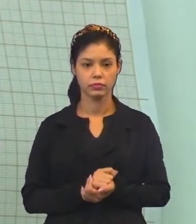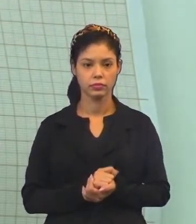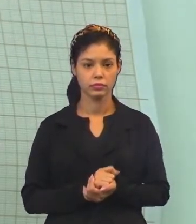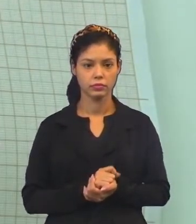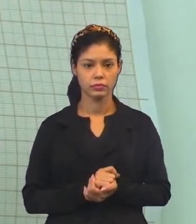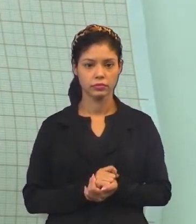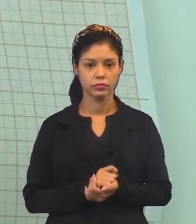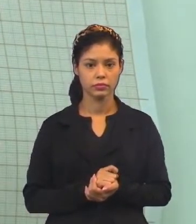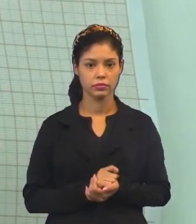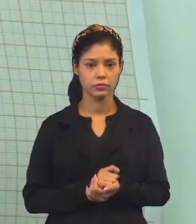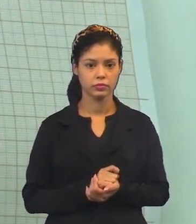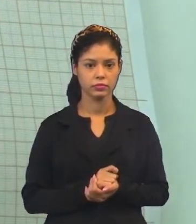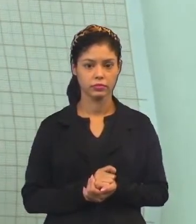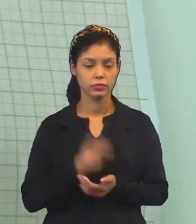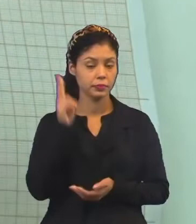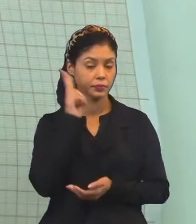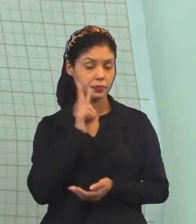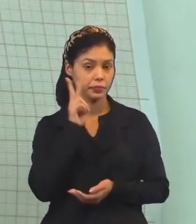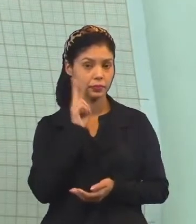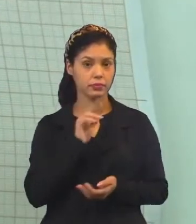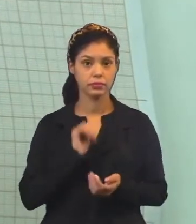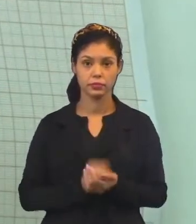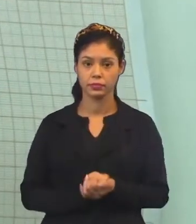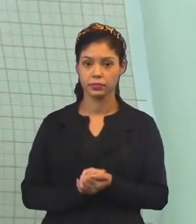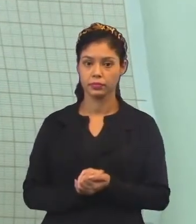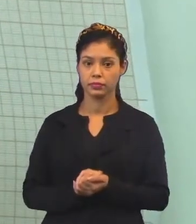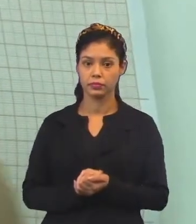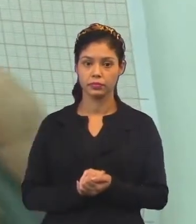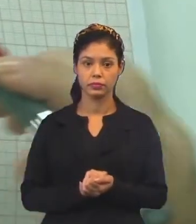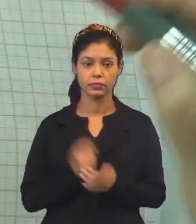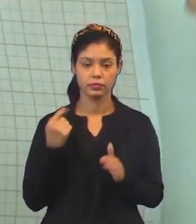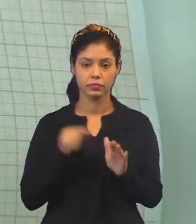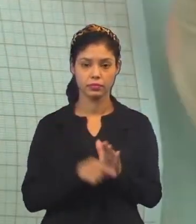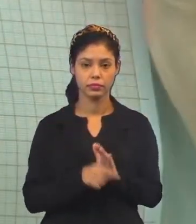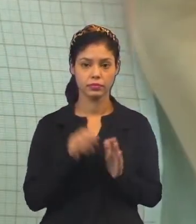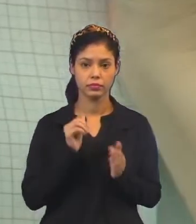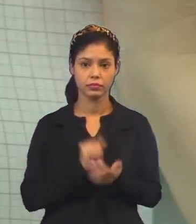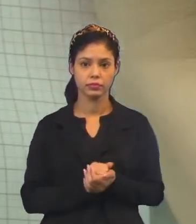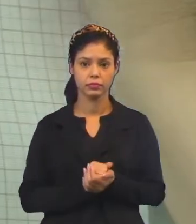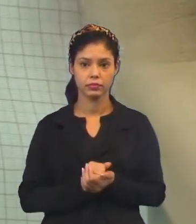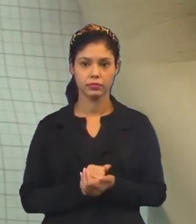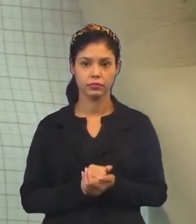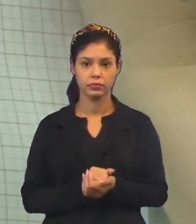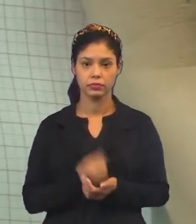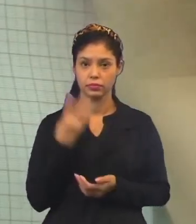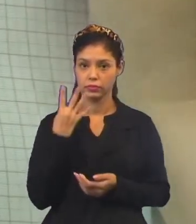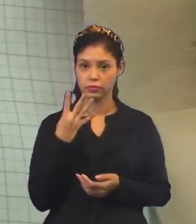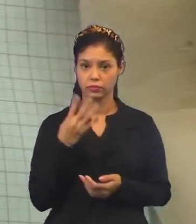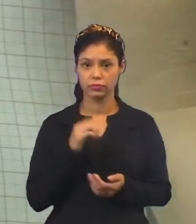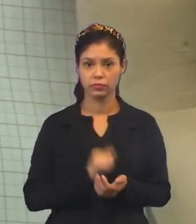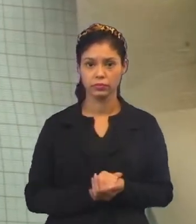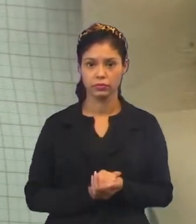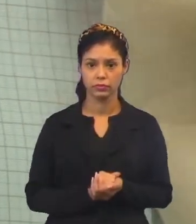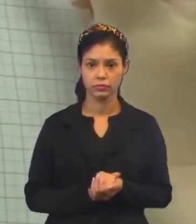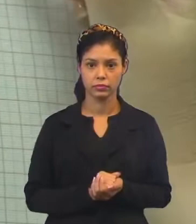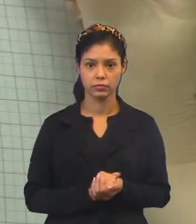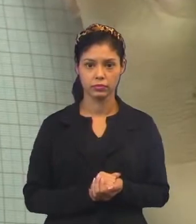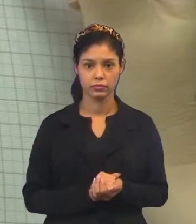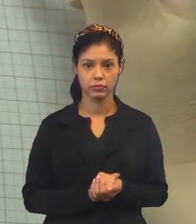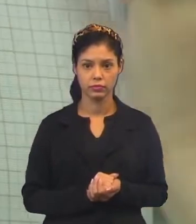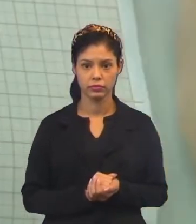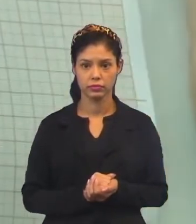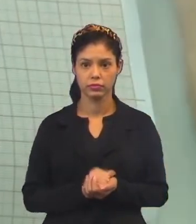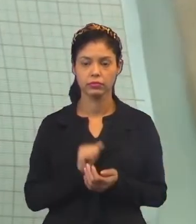temos, é importante nós lembrarmos que a metragem aqui de dentro são metros quadrados, tá? Só para a